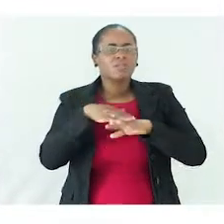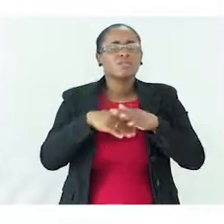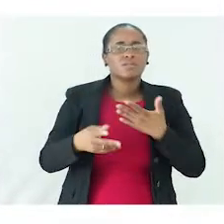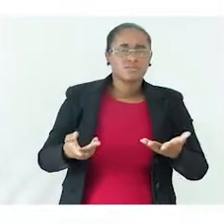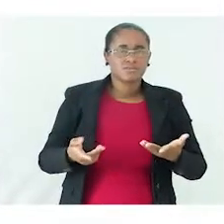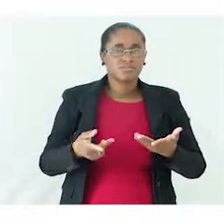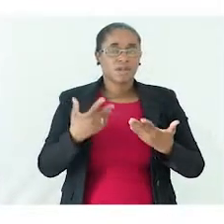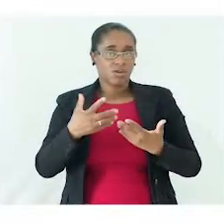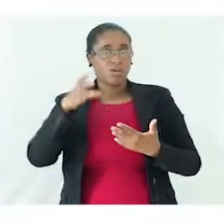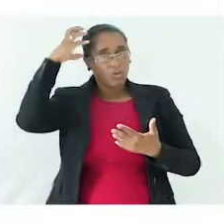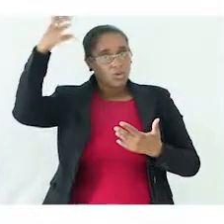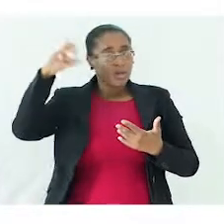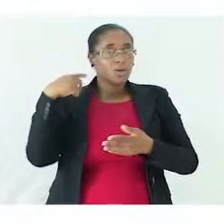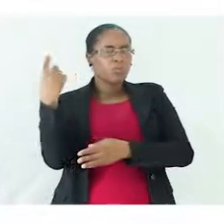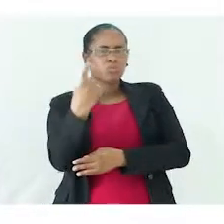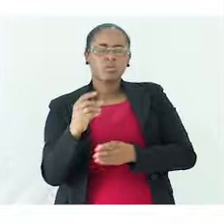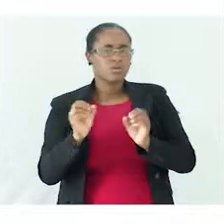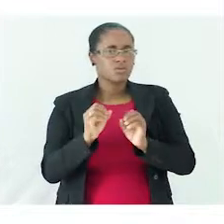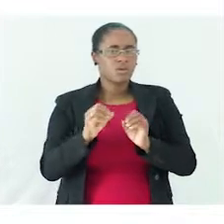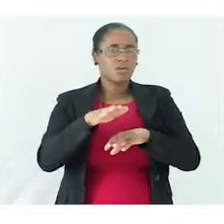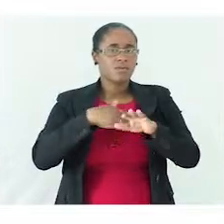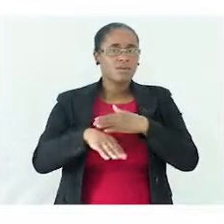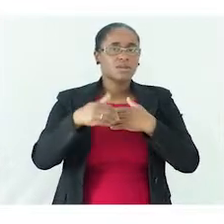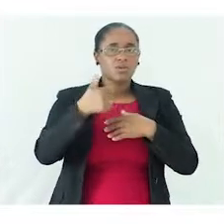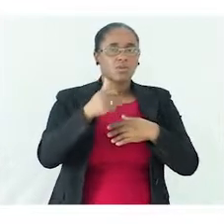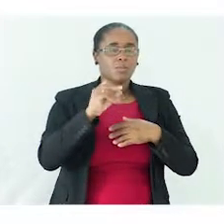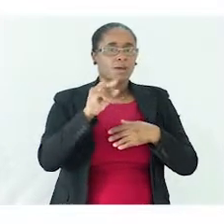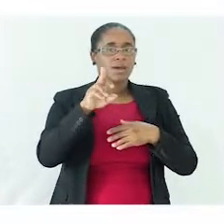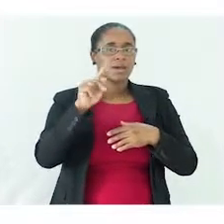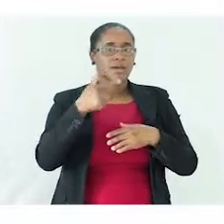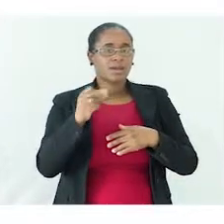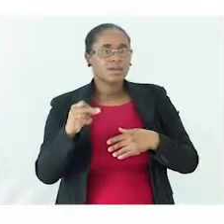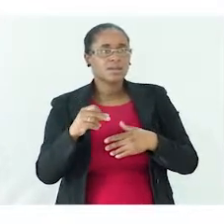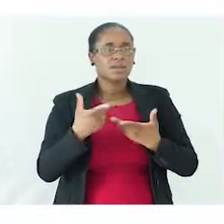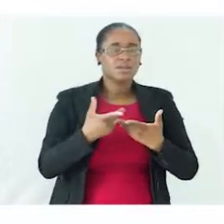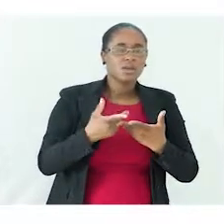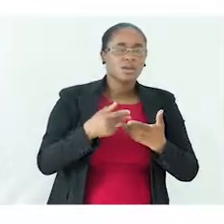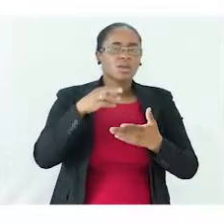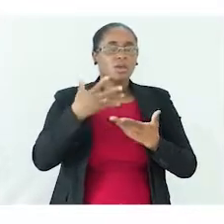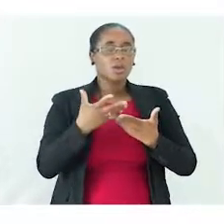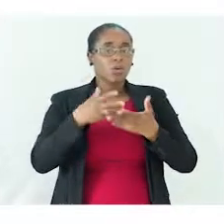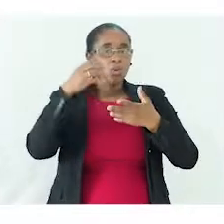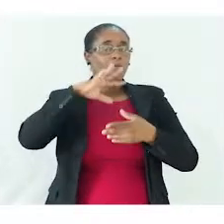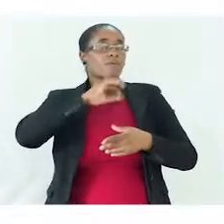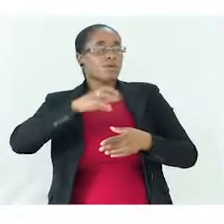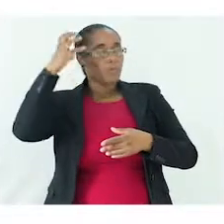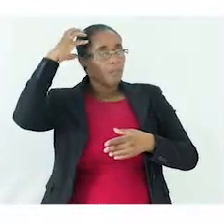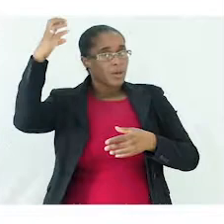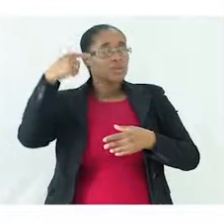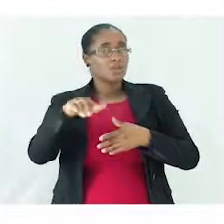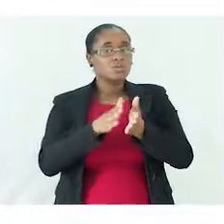um barrete que o príncipezinho deveria usar a toda a hora para esconder as